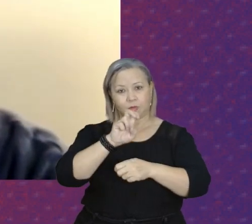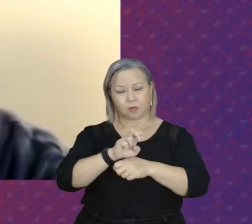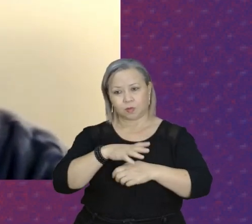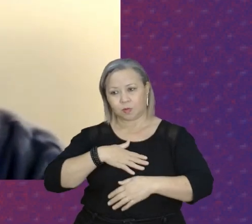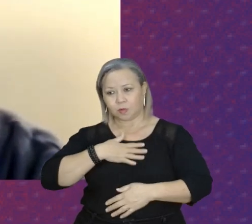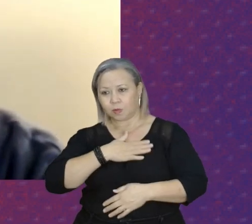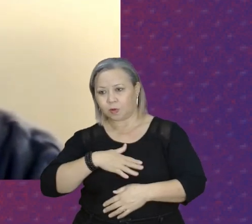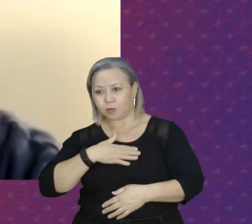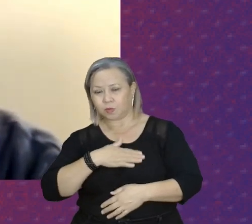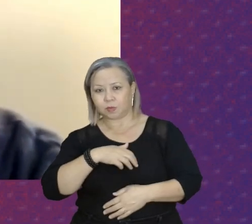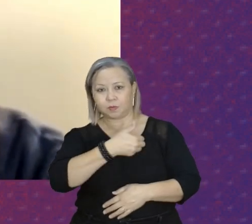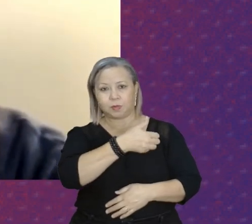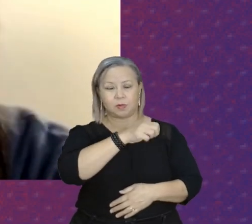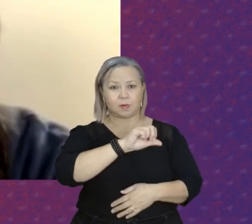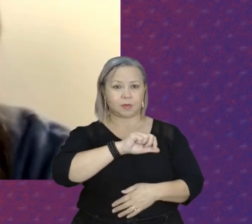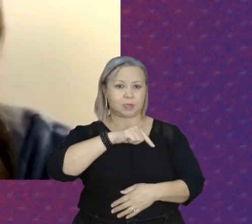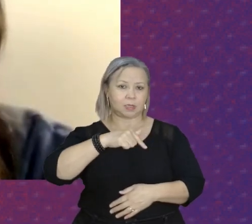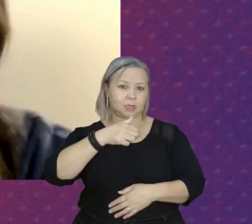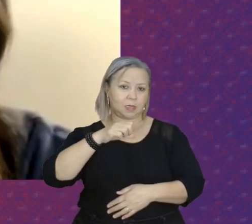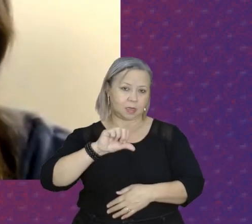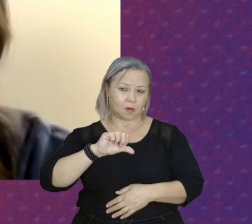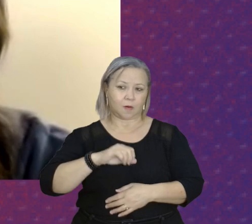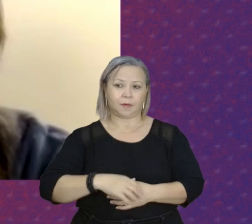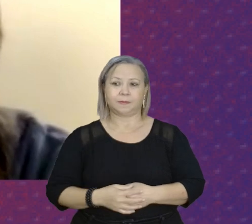que é de 1979,